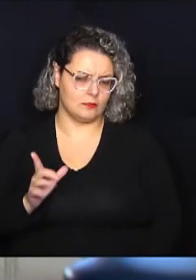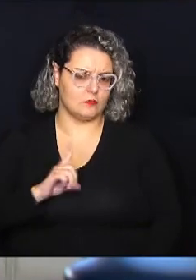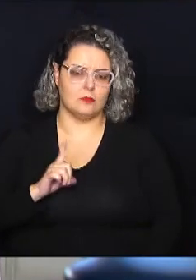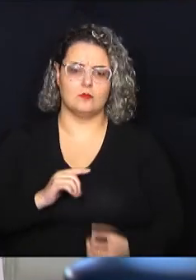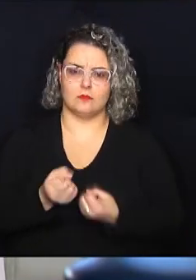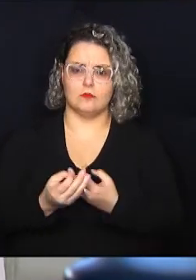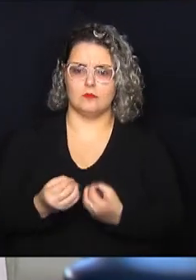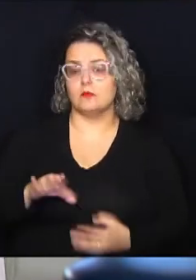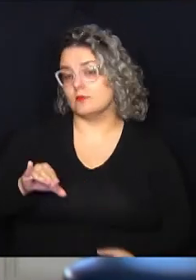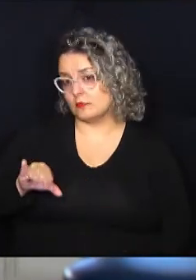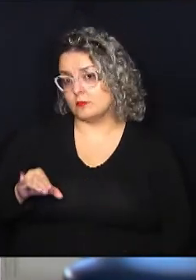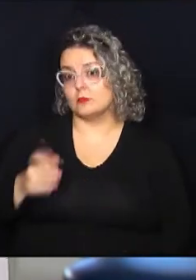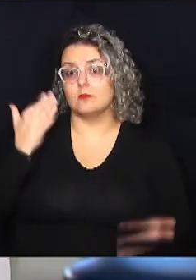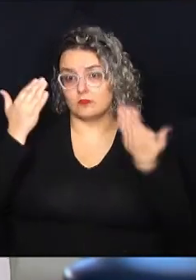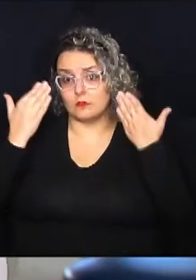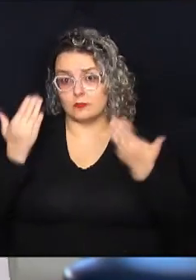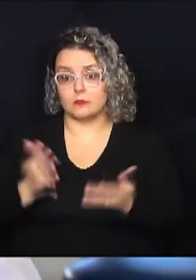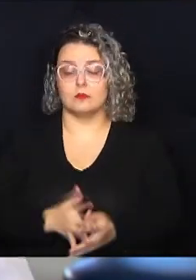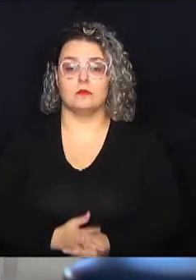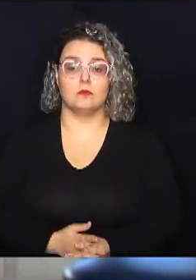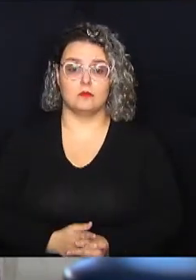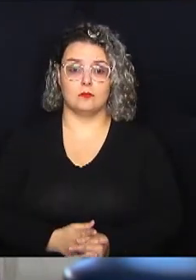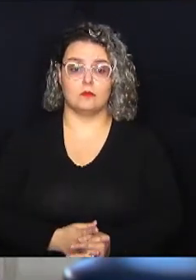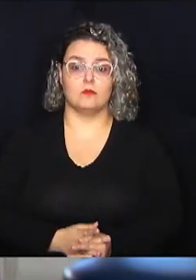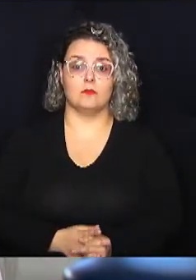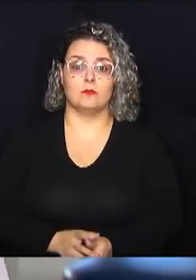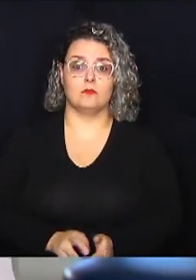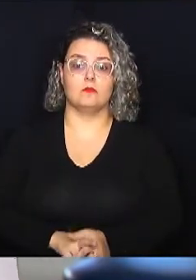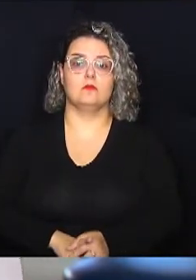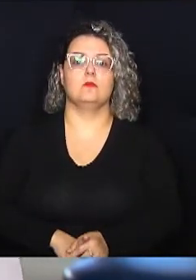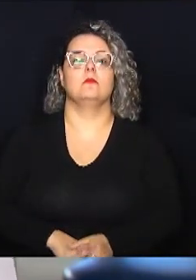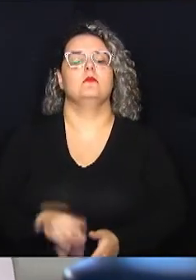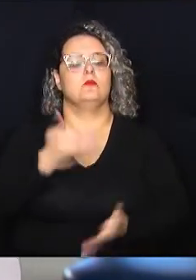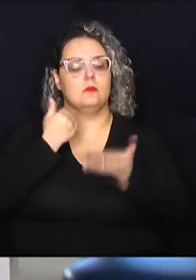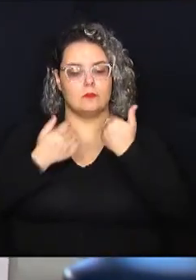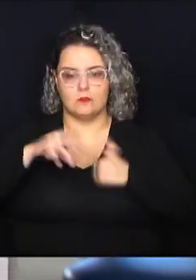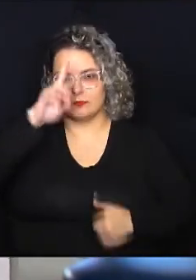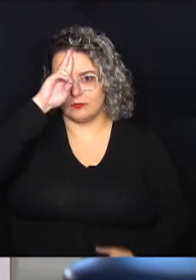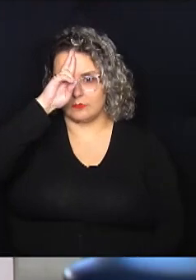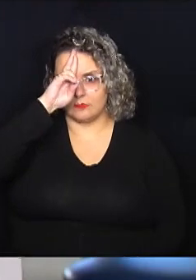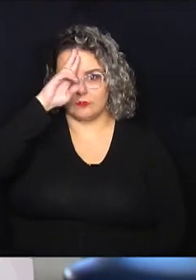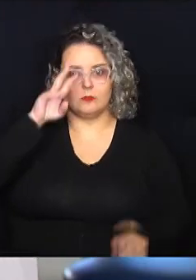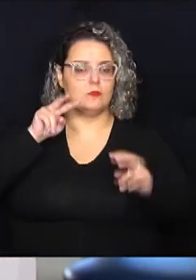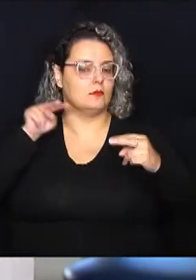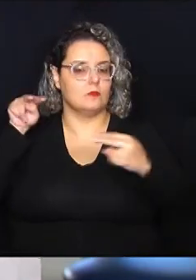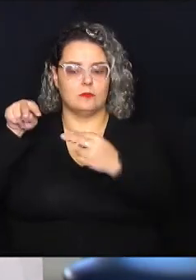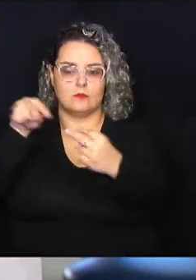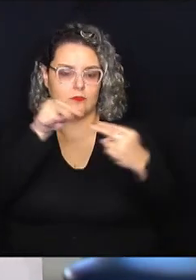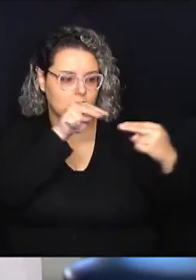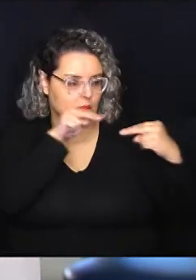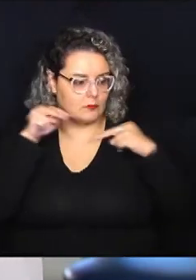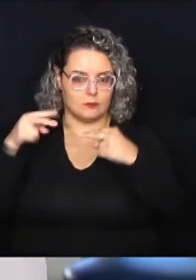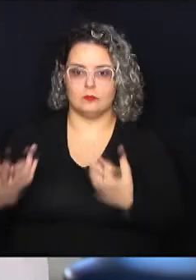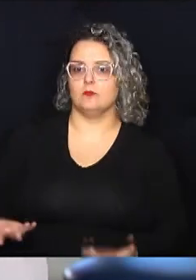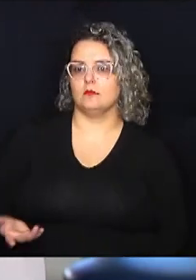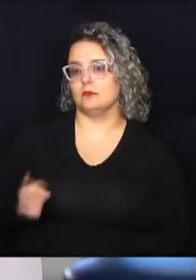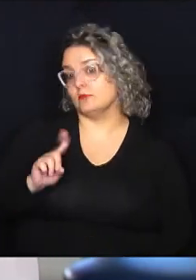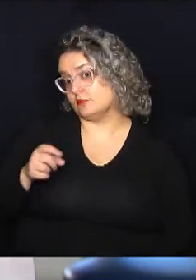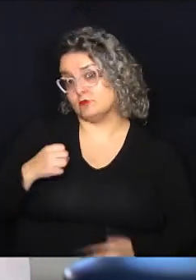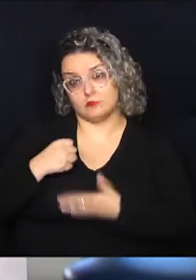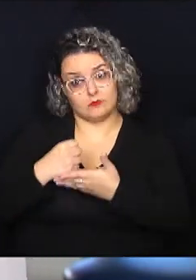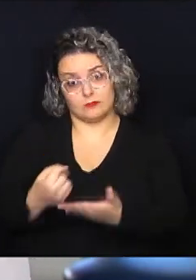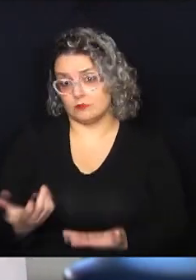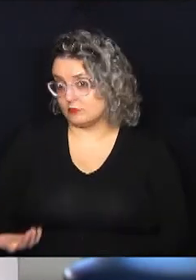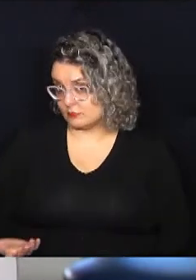científicos da Psicologia né você tem que almoçar e olhar para sua família não é legal levar até